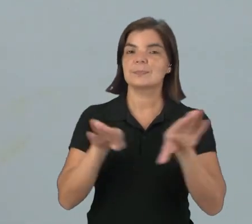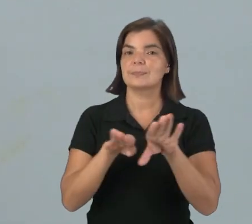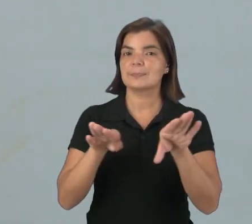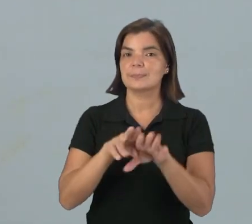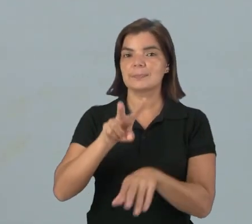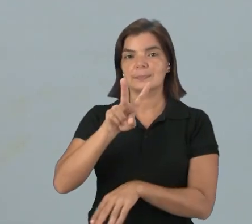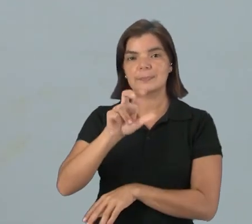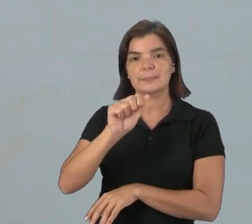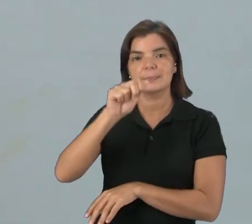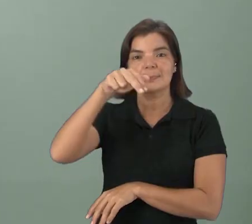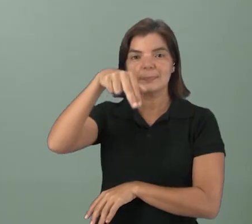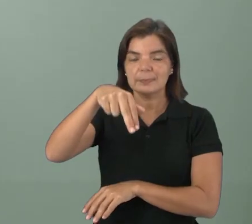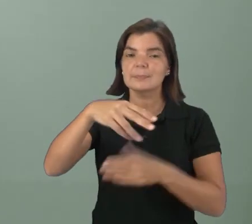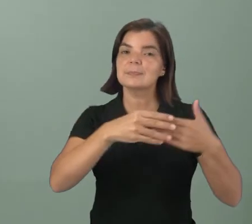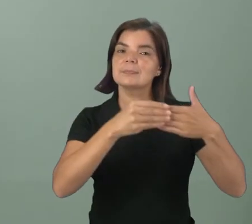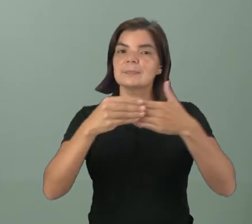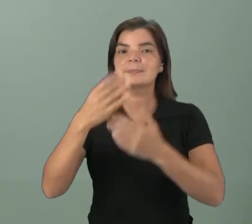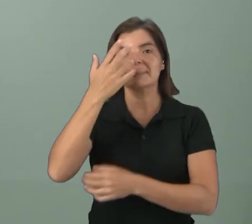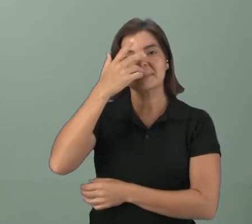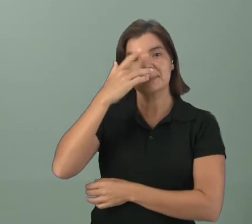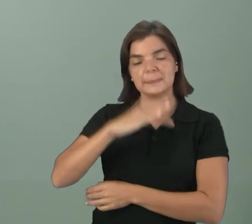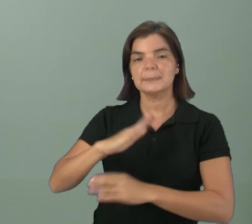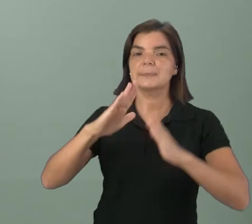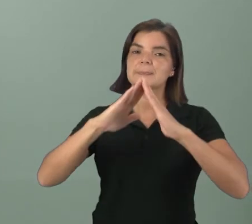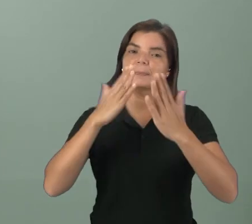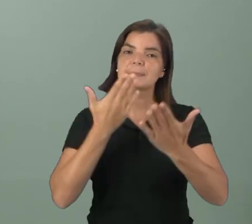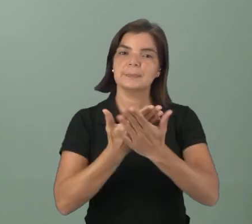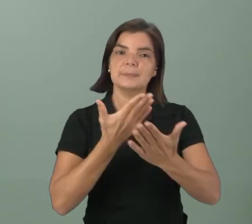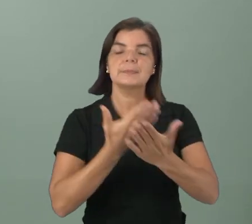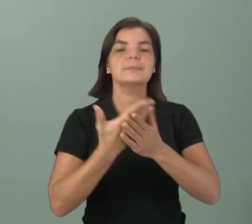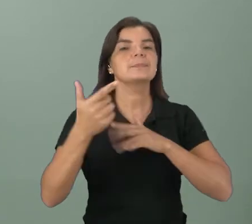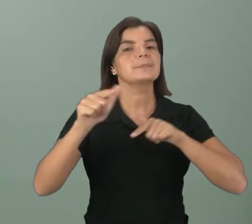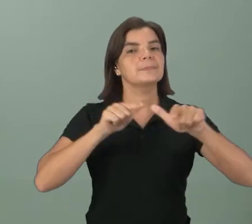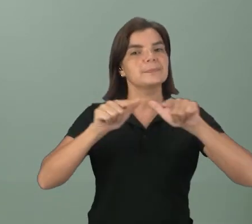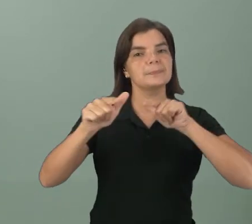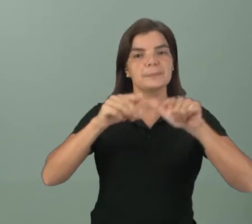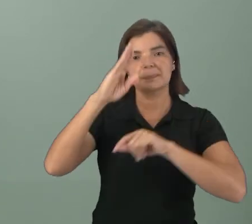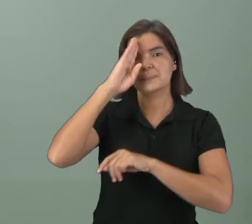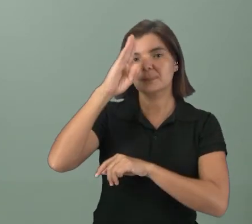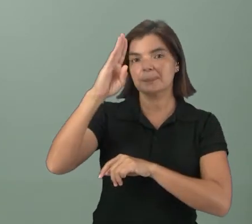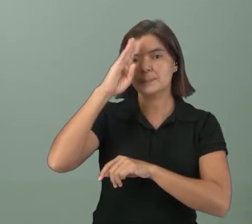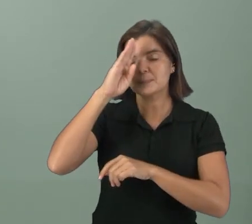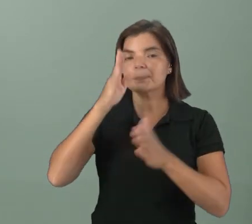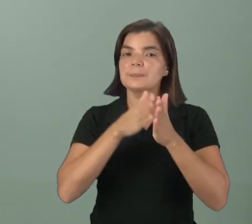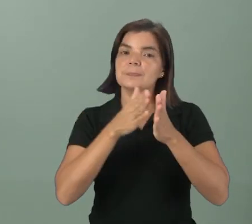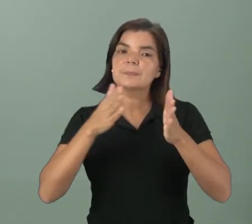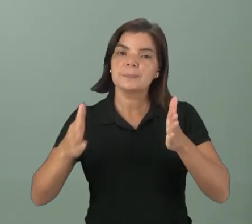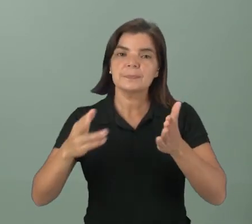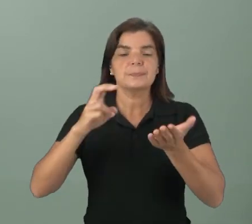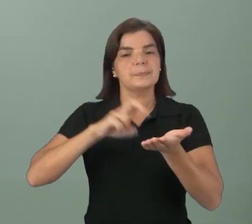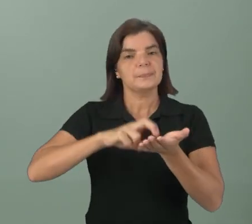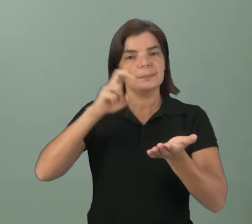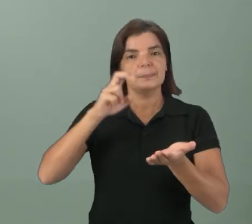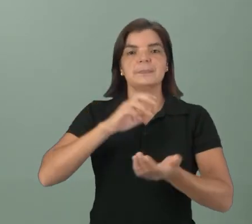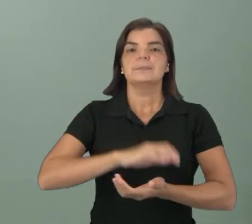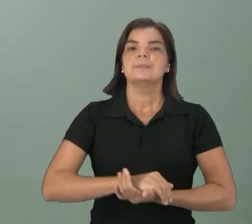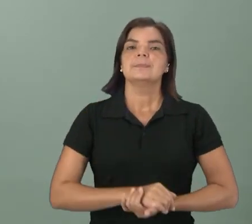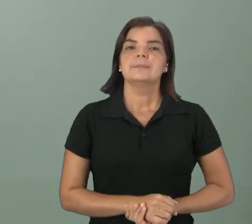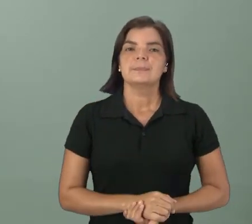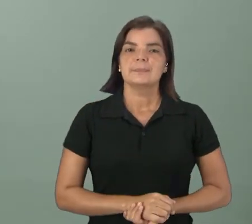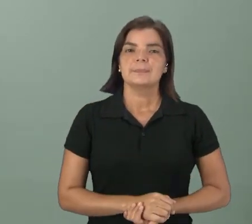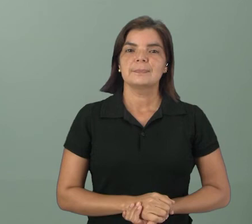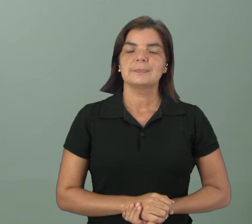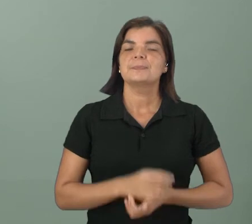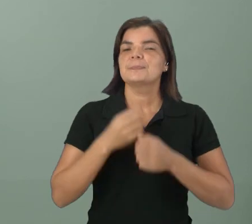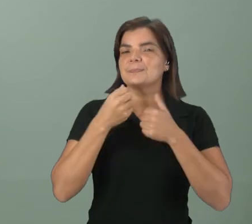que leva as crianças para a escola esta atividade é realizada principalmente durante o dia